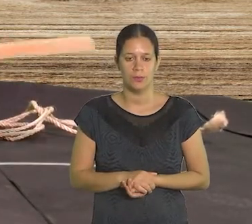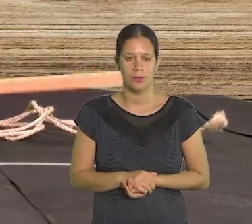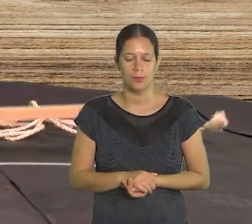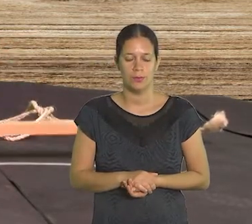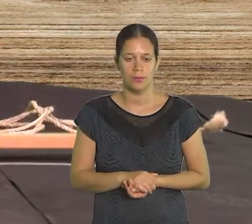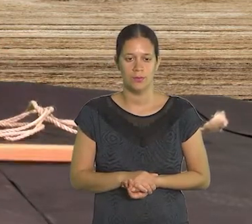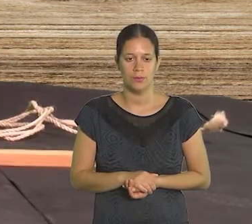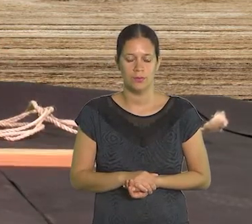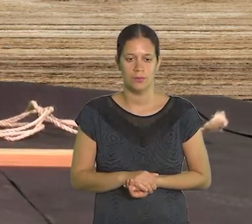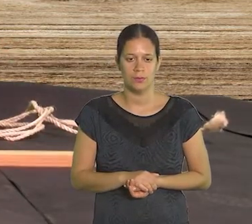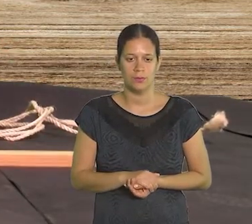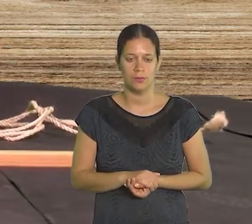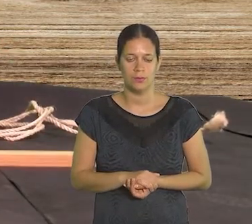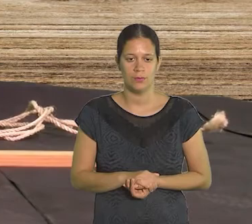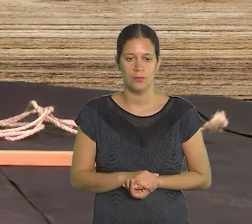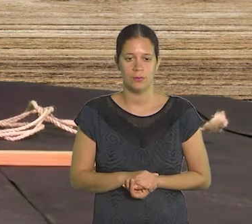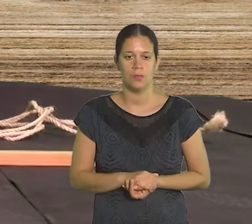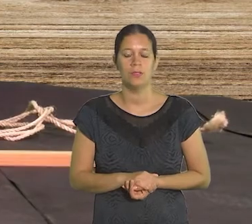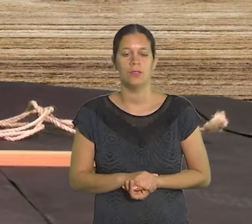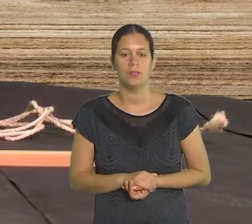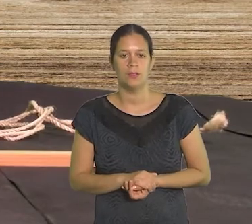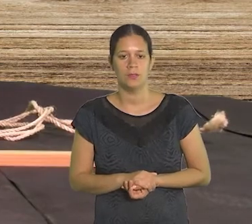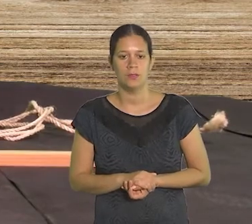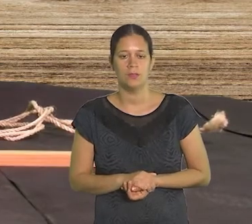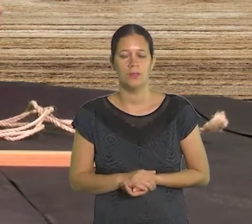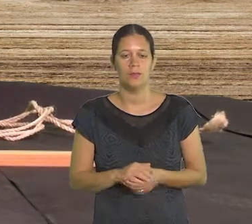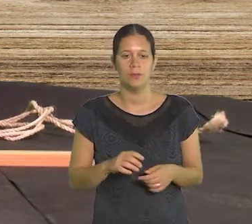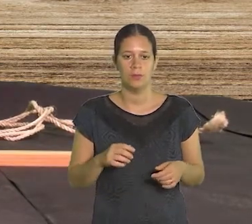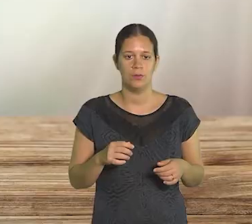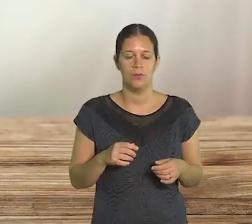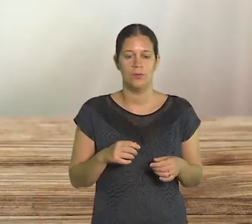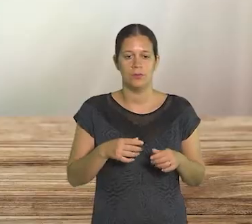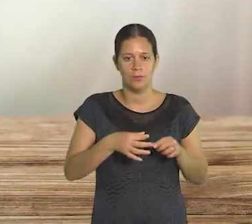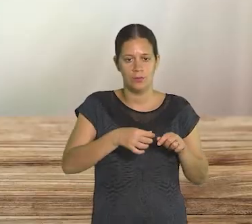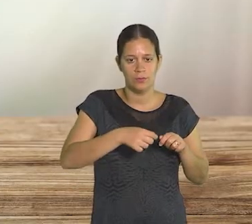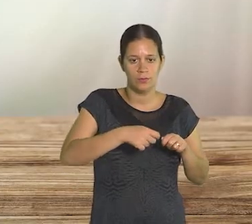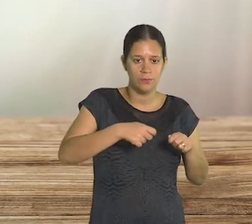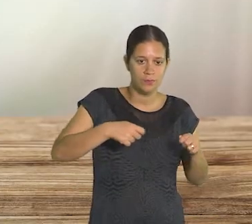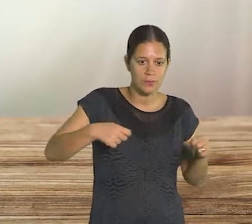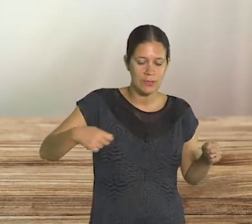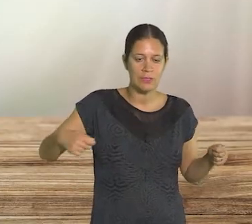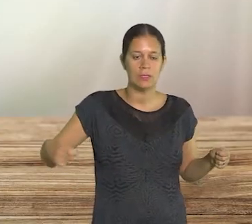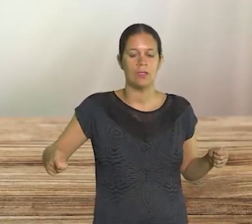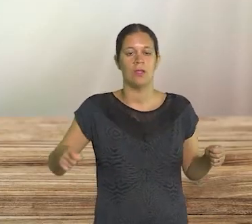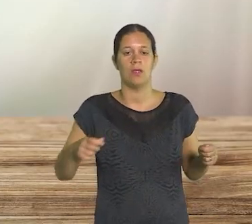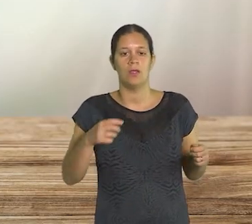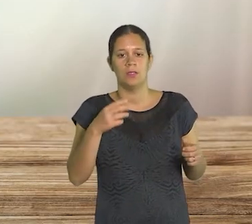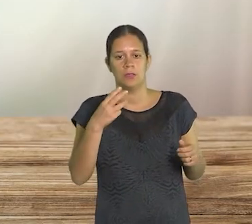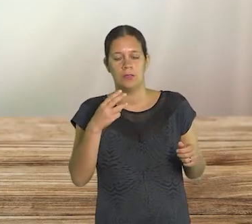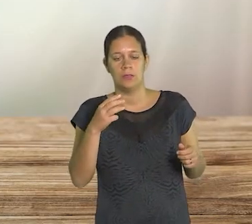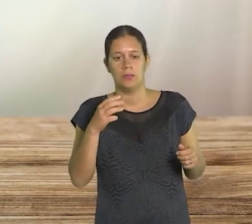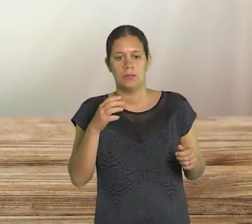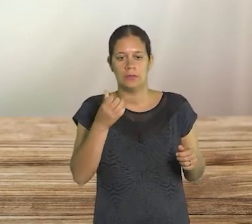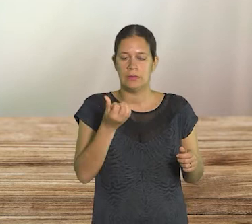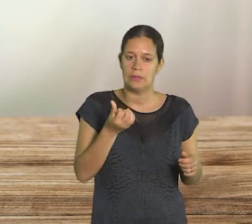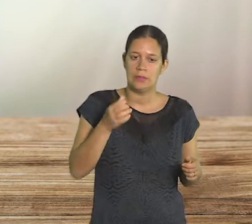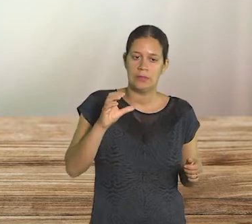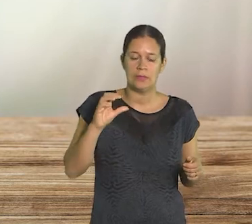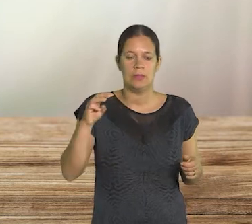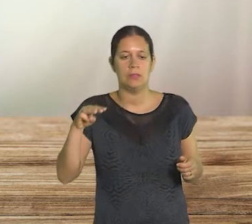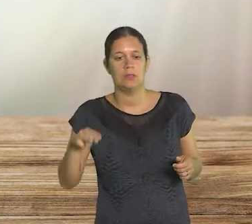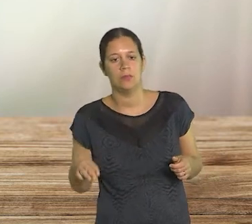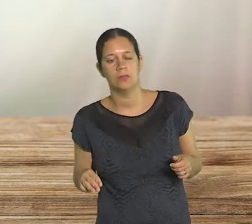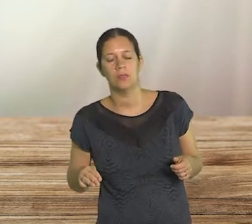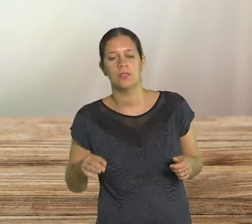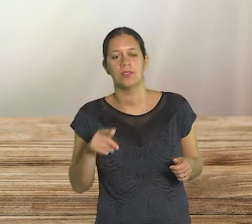algo um pouco maior, que remeta uma largura de uma fita de 3 centímetros mais ou menos, ou